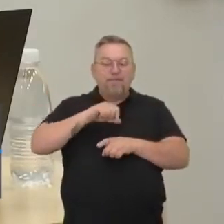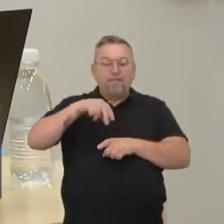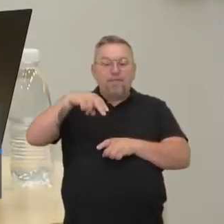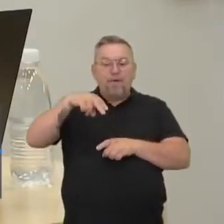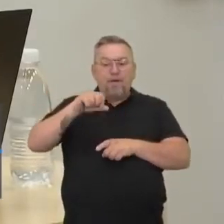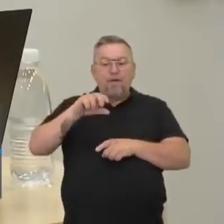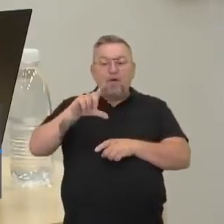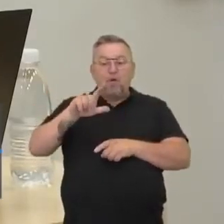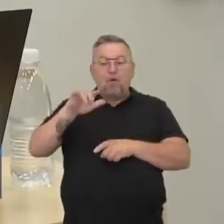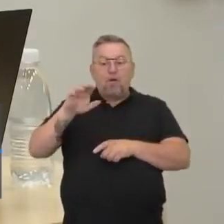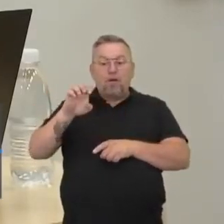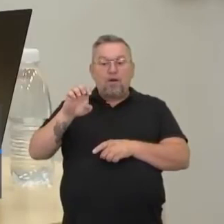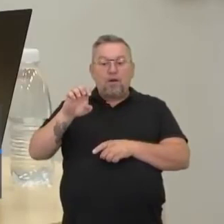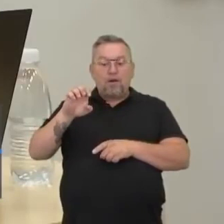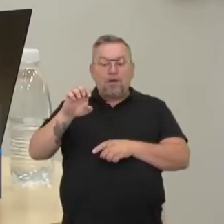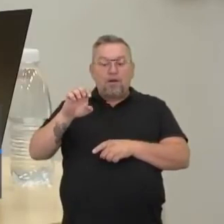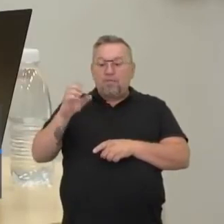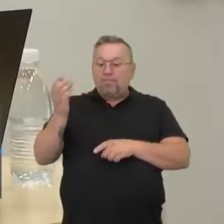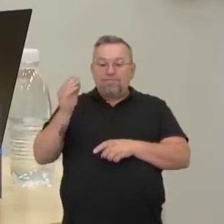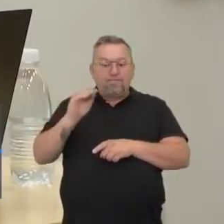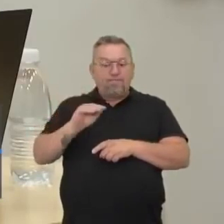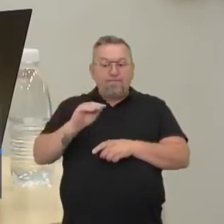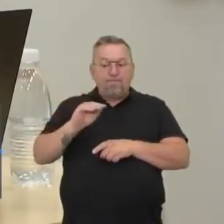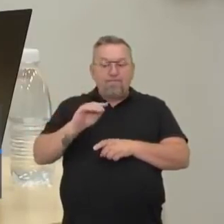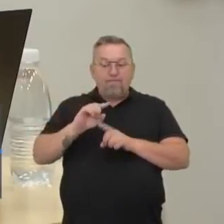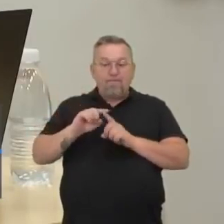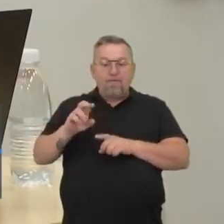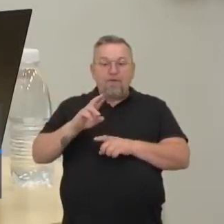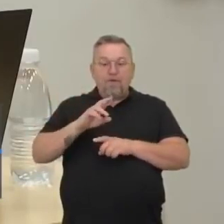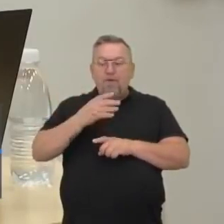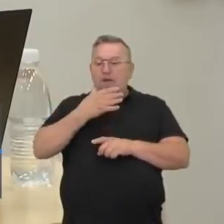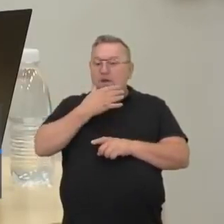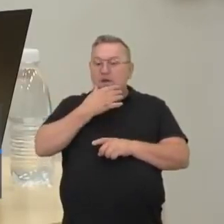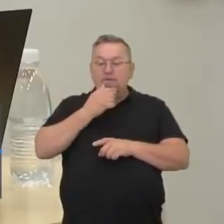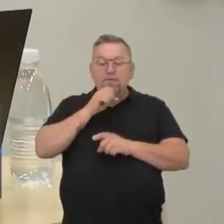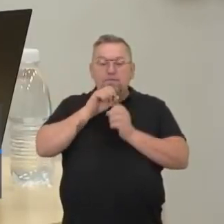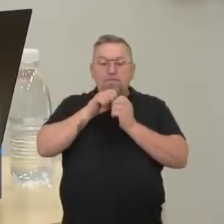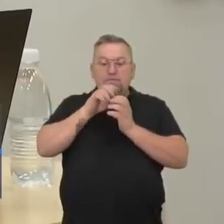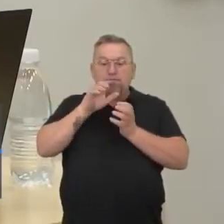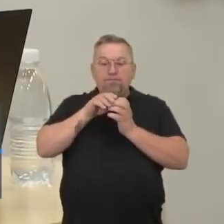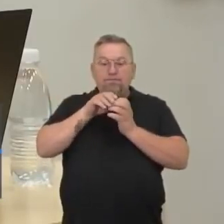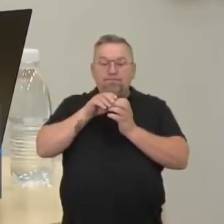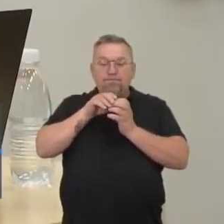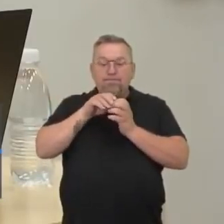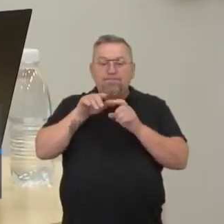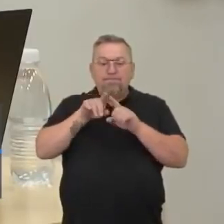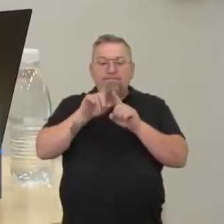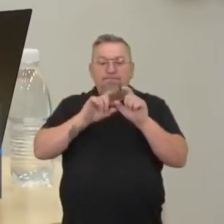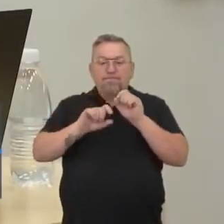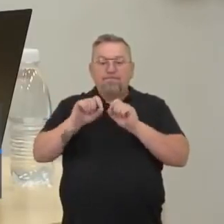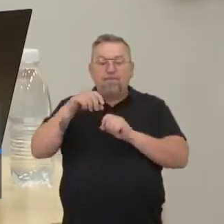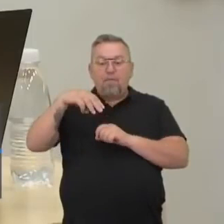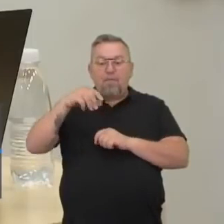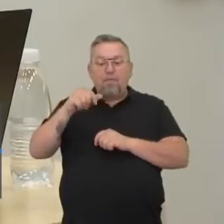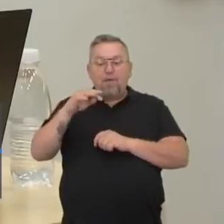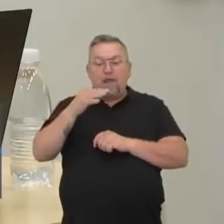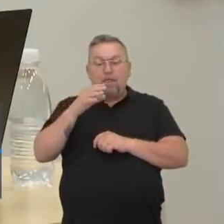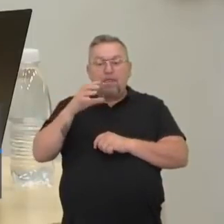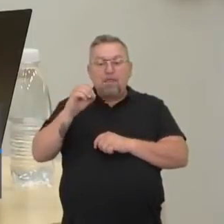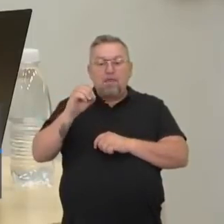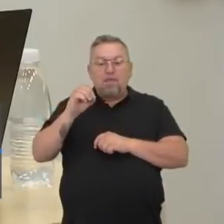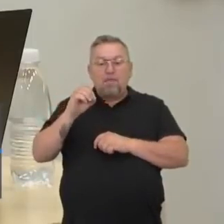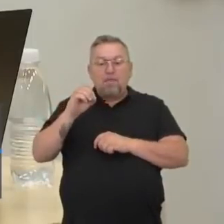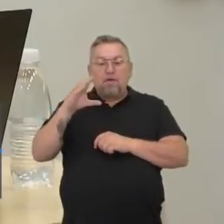Nicole, que não colocou a série aqui, mas respondeu, mandíbula. E tem, como sempre, aqui a participação do pessoal lá de Matão, do Carlos